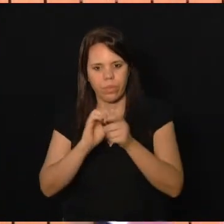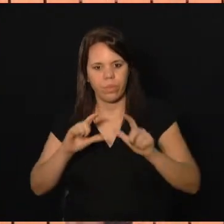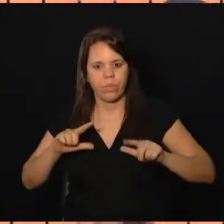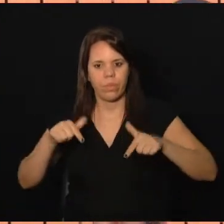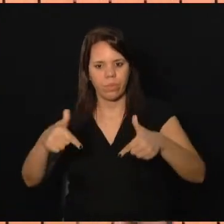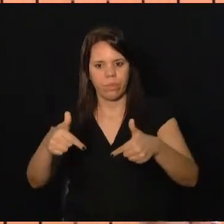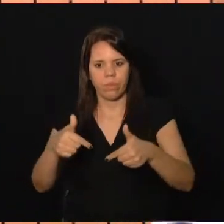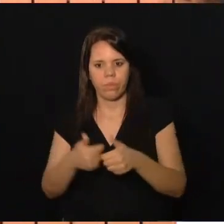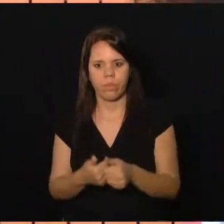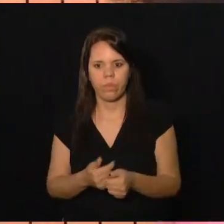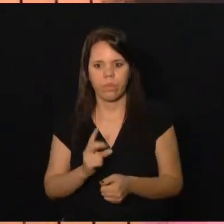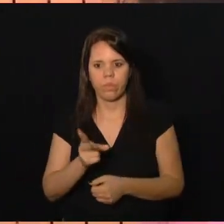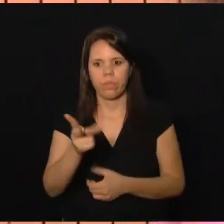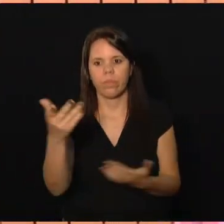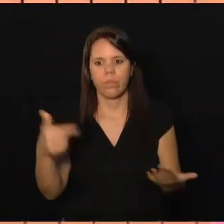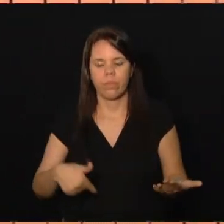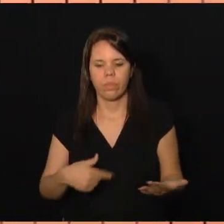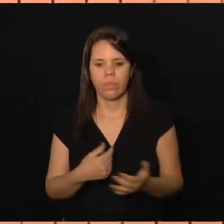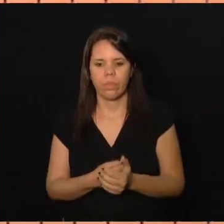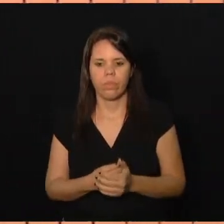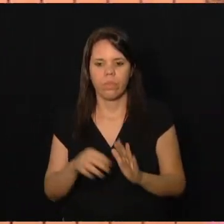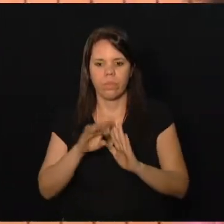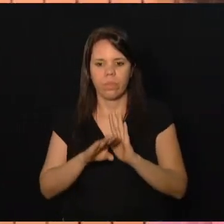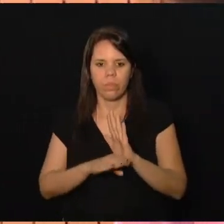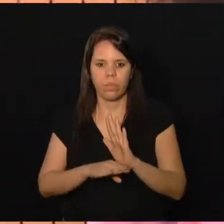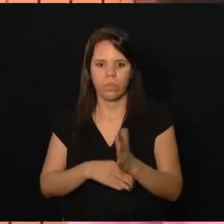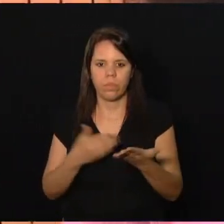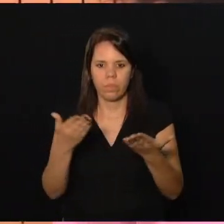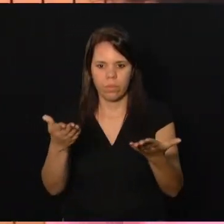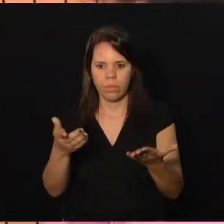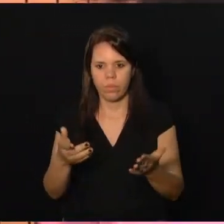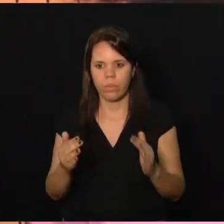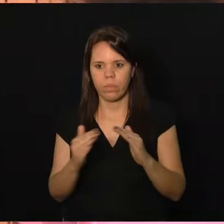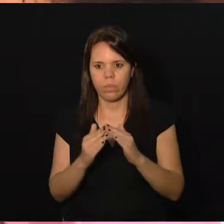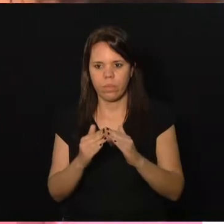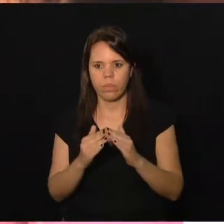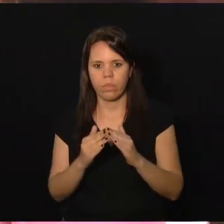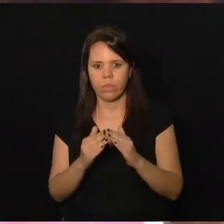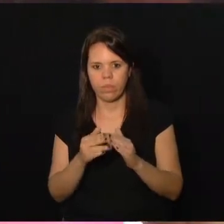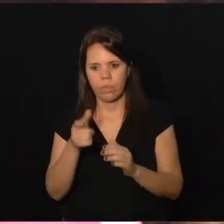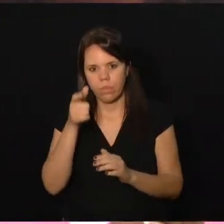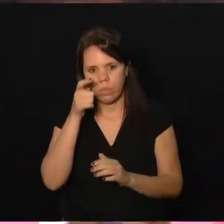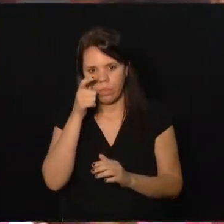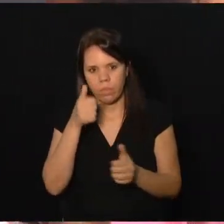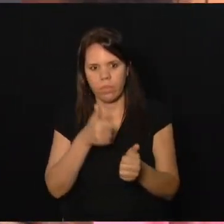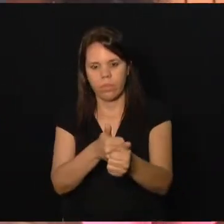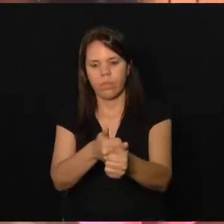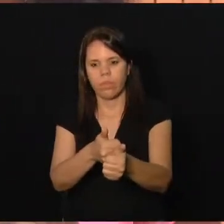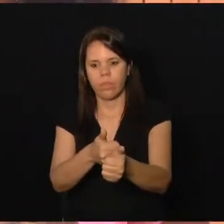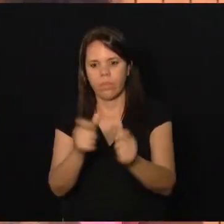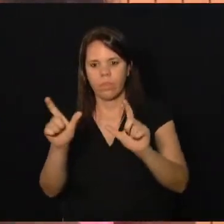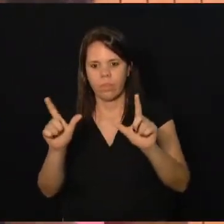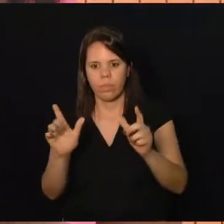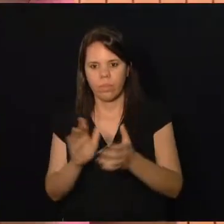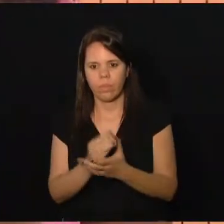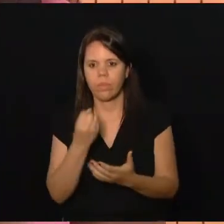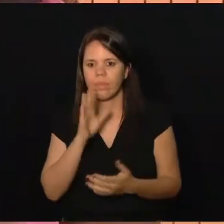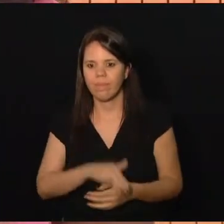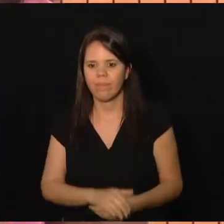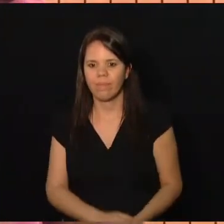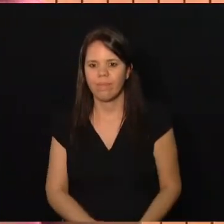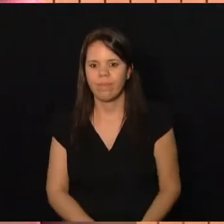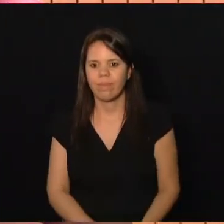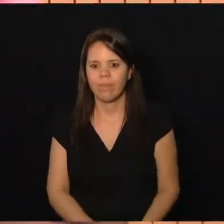iniciativa. E a gente vai continuar, vereador, com a nossa programação e você que está em casa também, continue acompanhando a TV Câmara. Uma boa